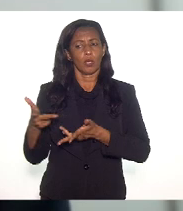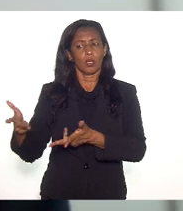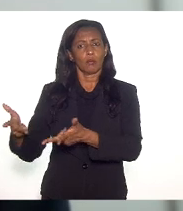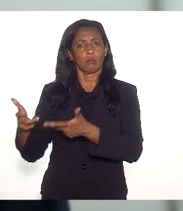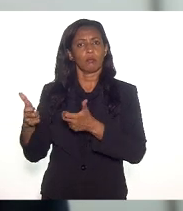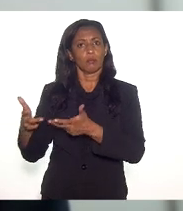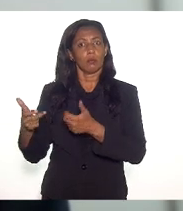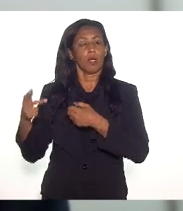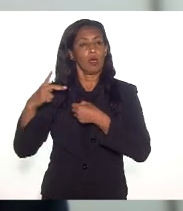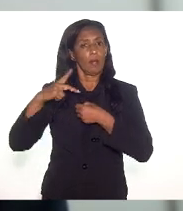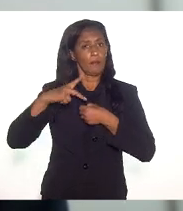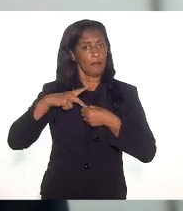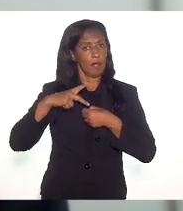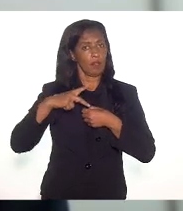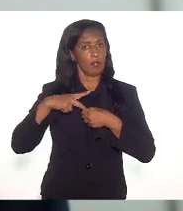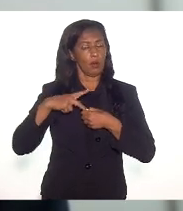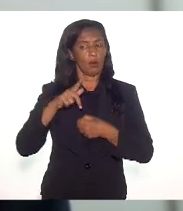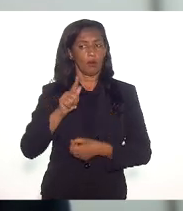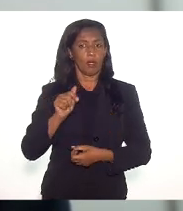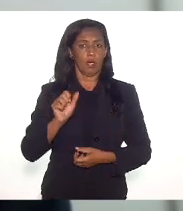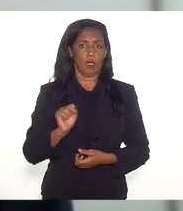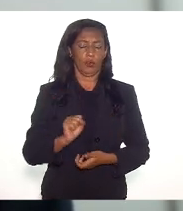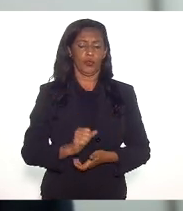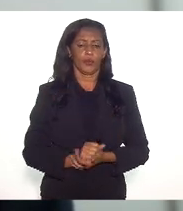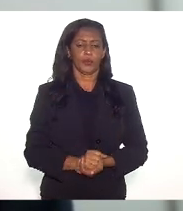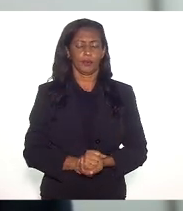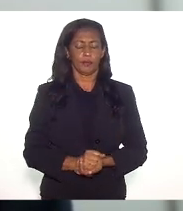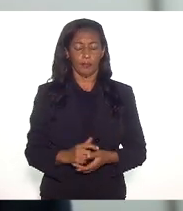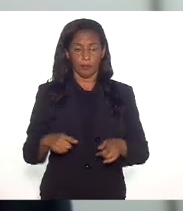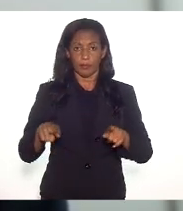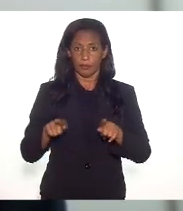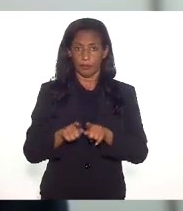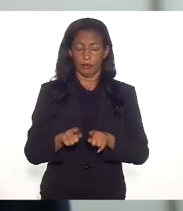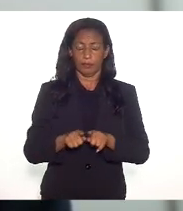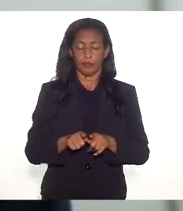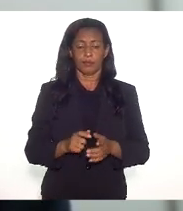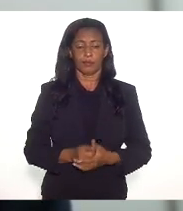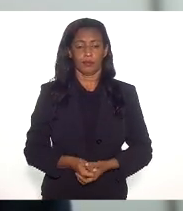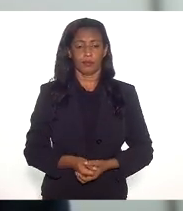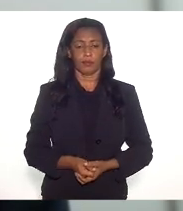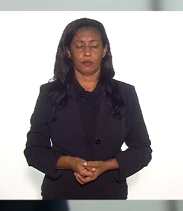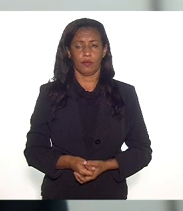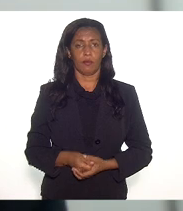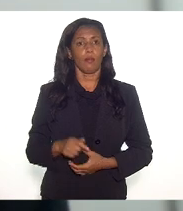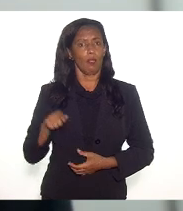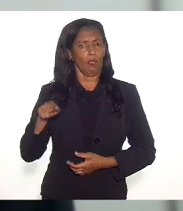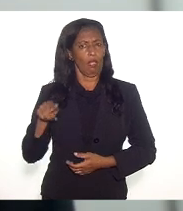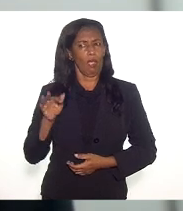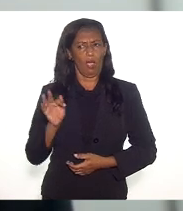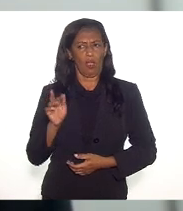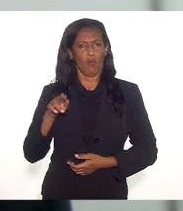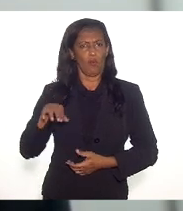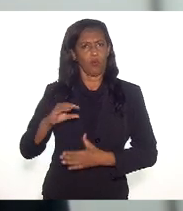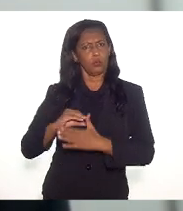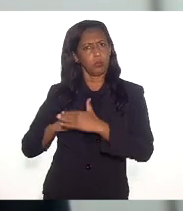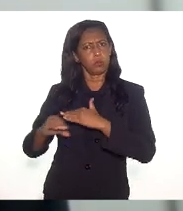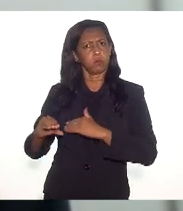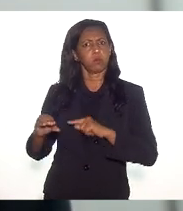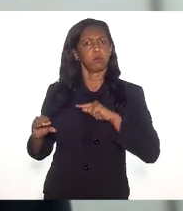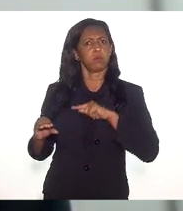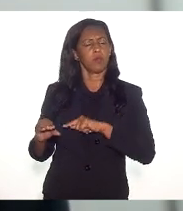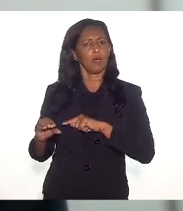explorações de petróleo e gás. Além do mais, esse fundo só